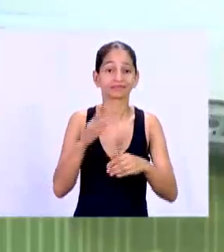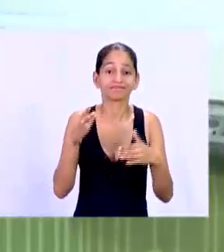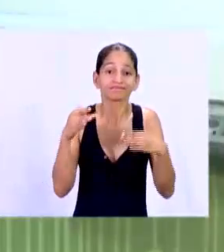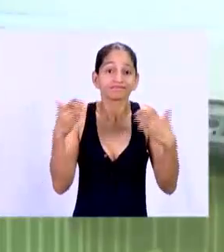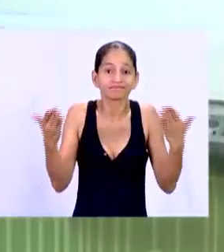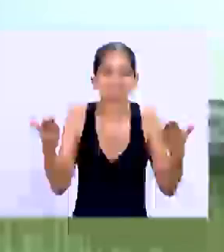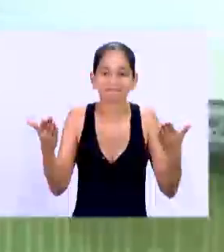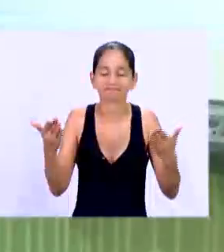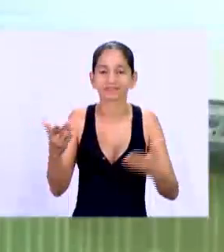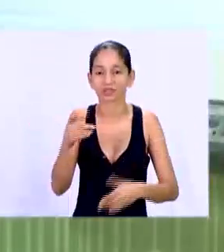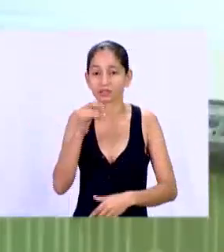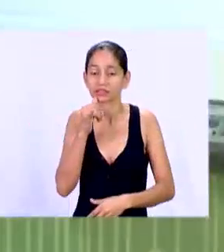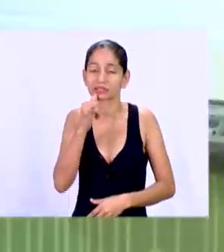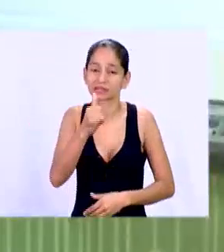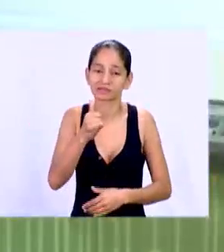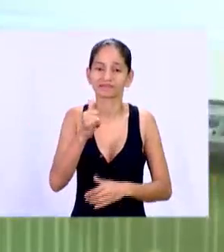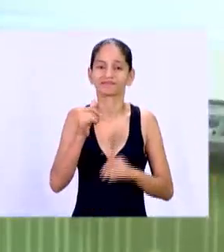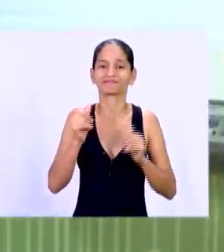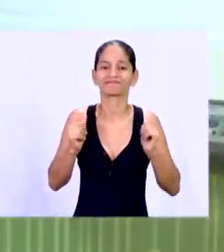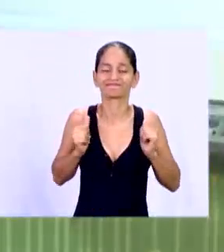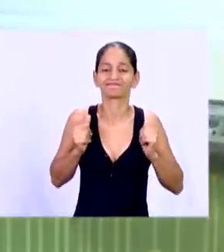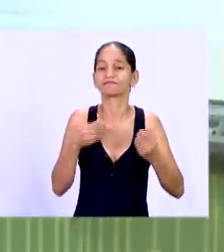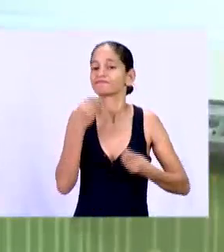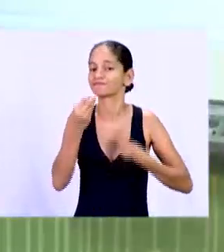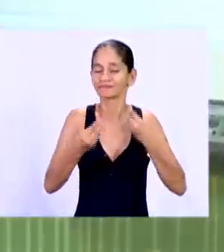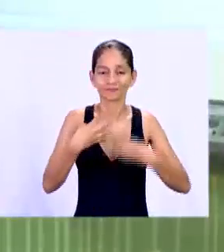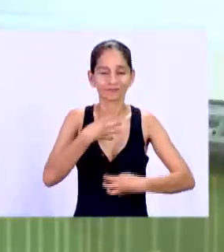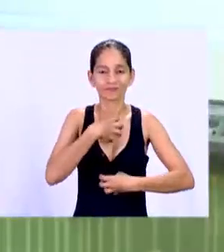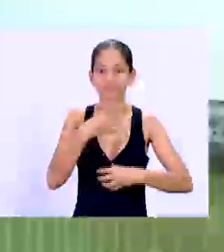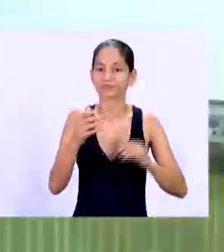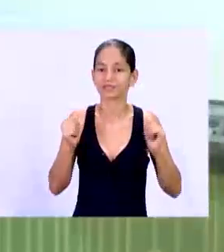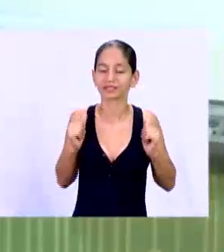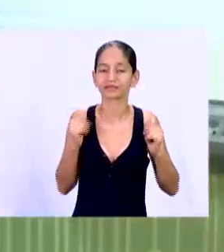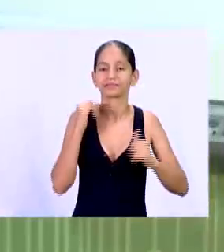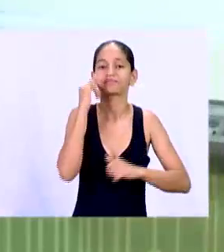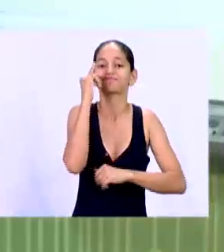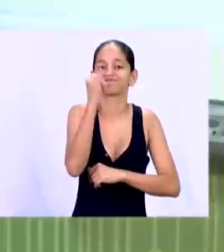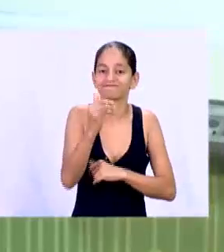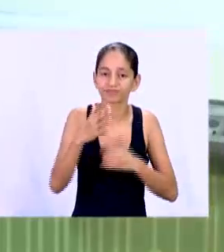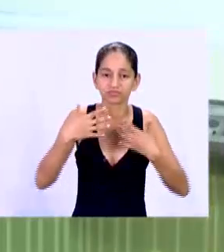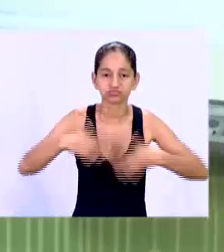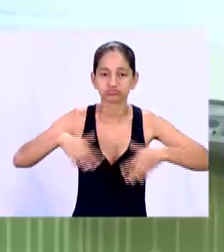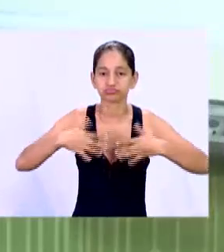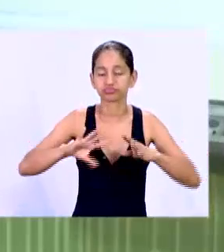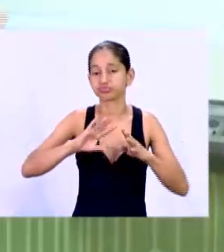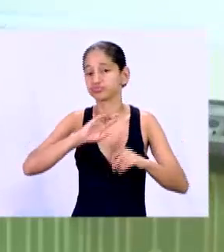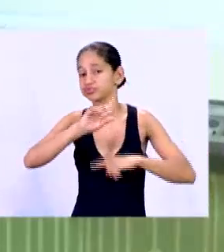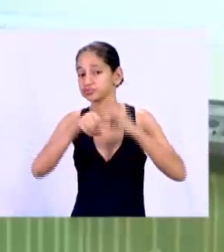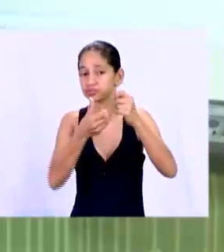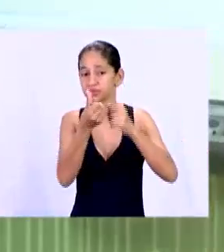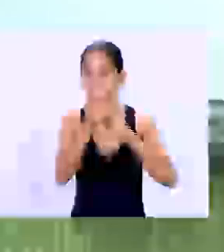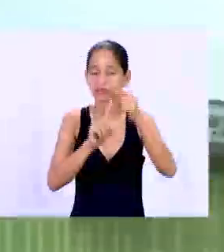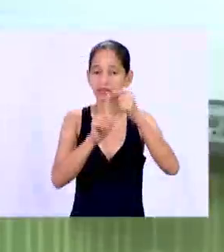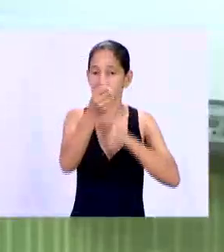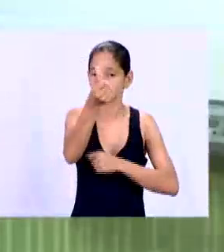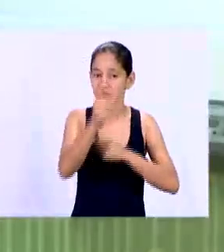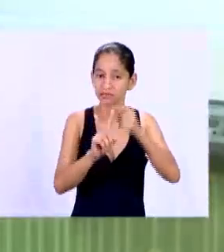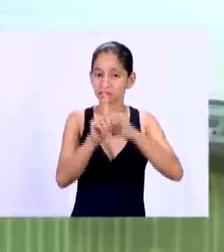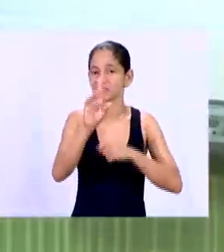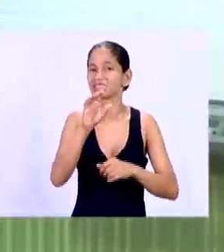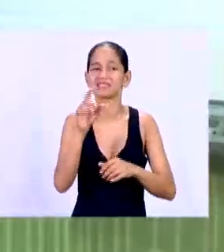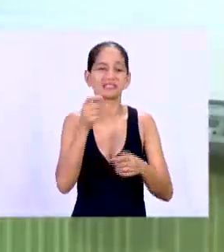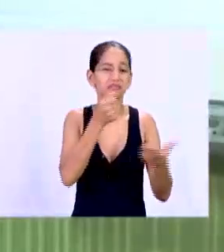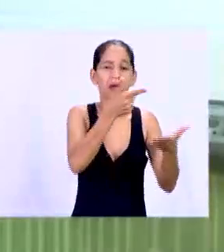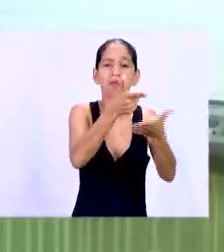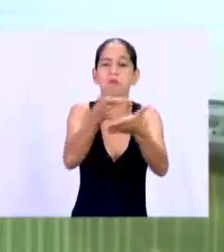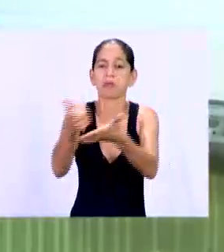agora? É a minha irmã, eu digo ou não digo, né? Será que eu digo para ela se preparar, né, daqui a 6 meses, para ela não sair gastando,